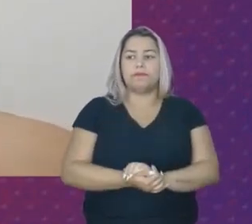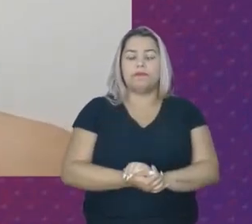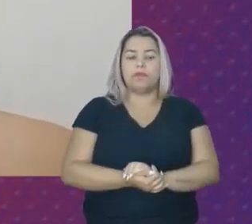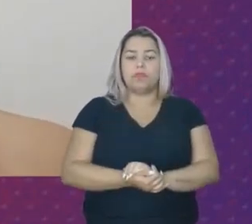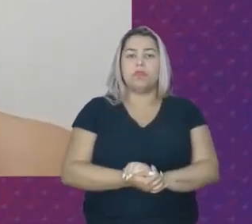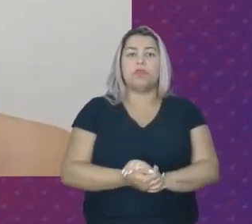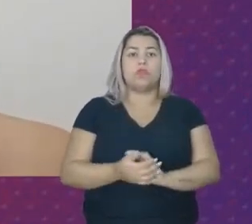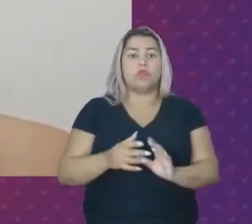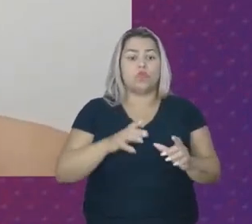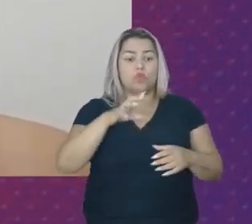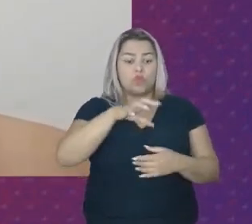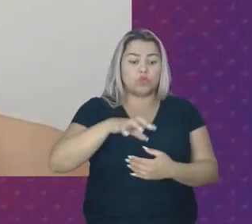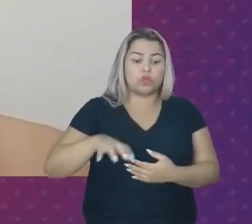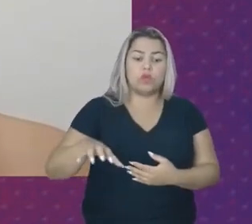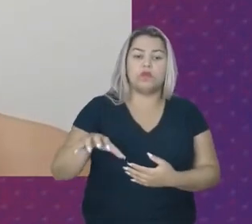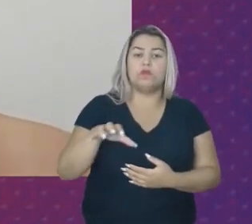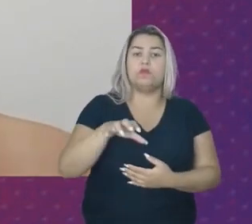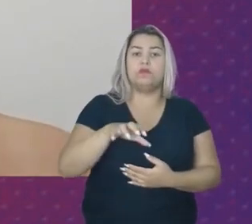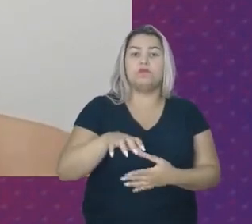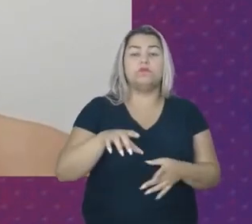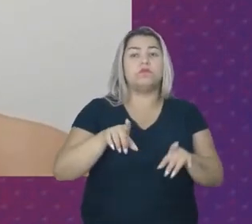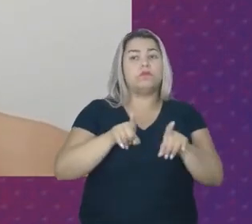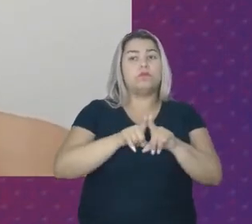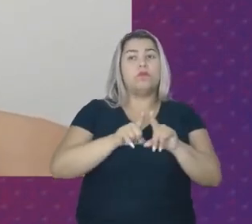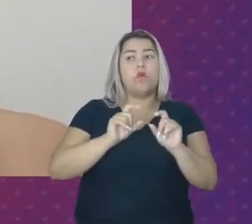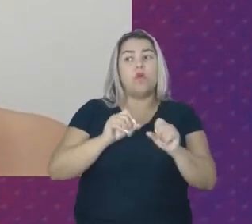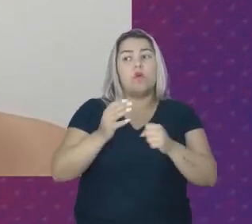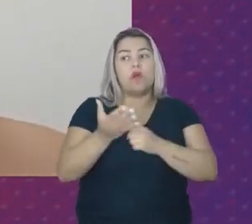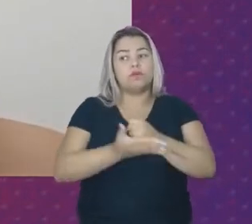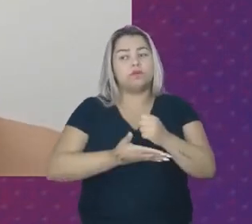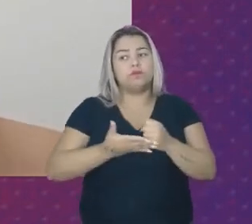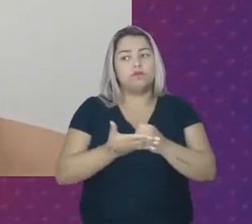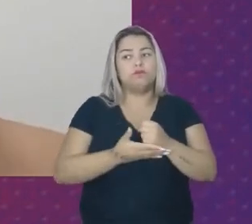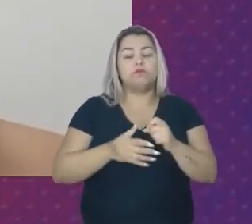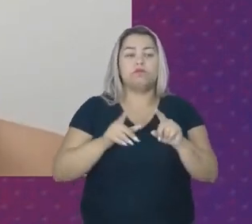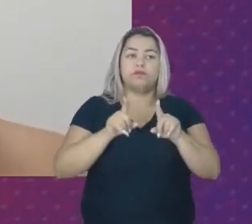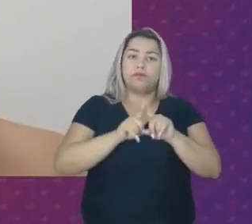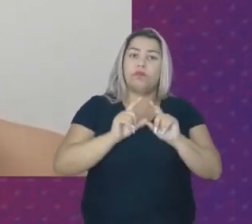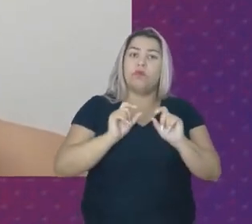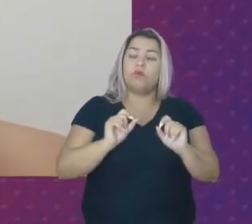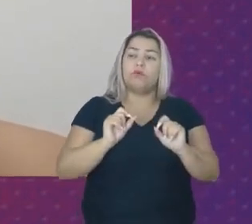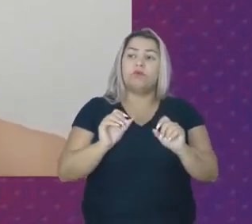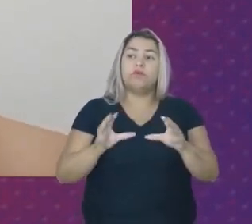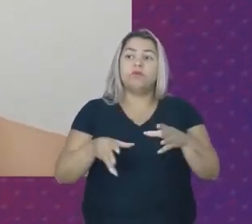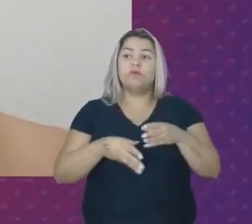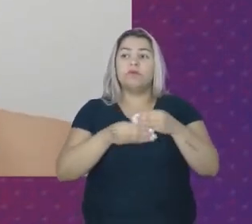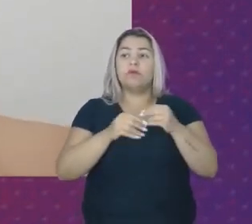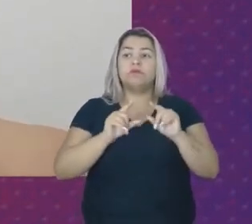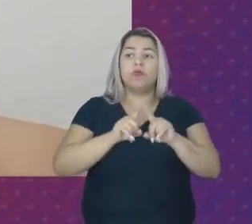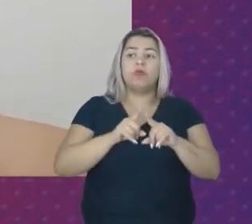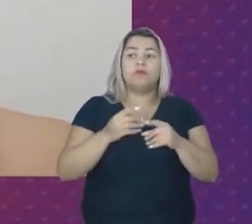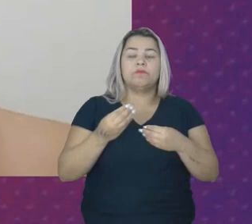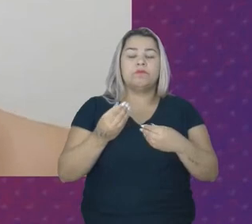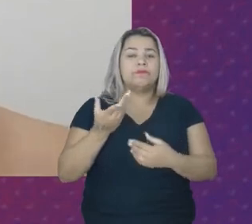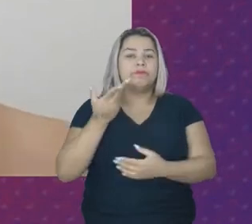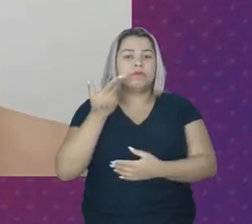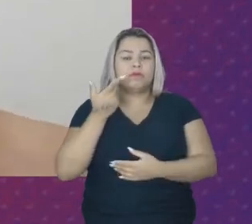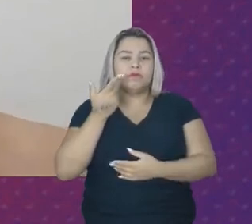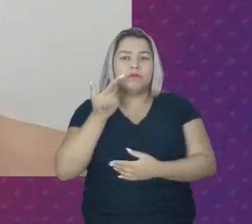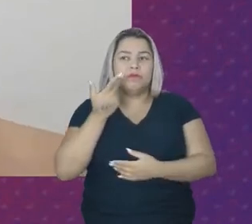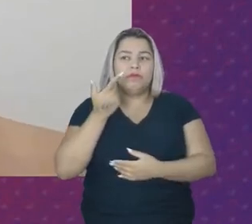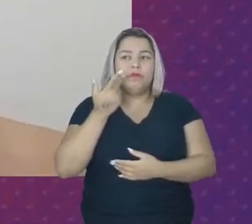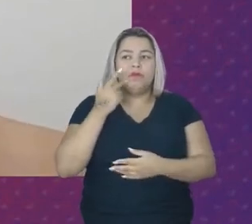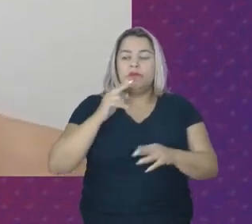nos territórios e que tenha uma base consolidada, porque quando você se coloca como alguém comum, você não